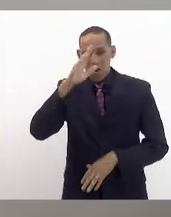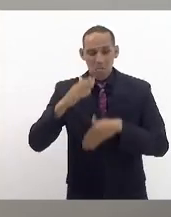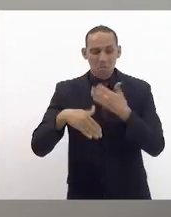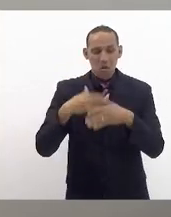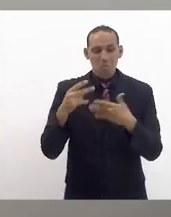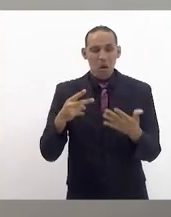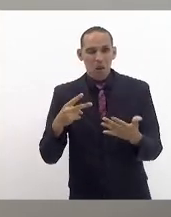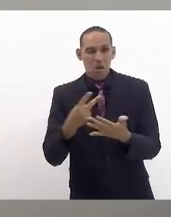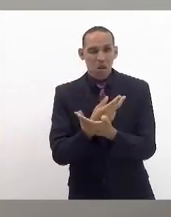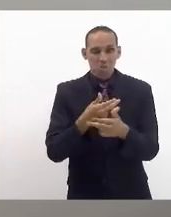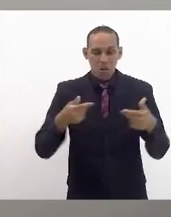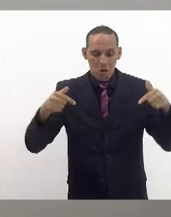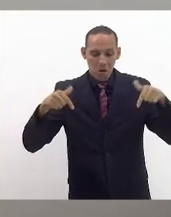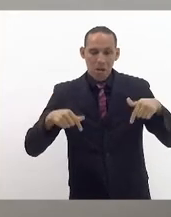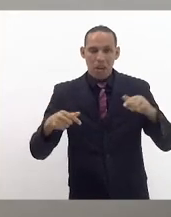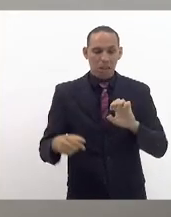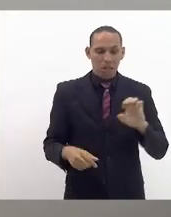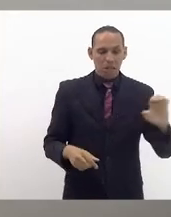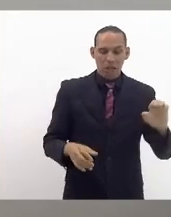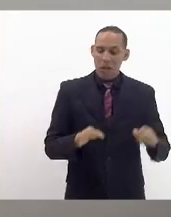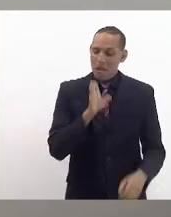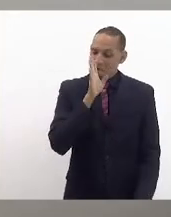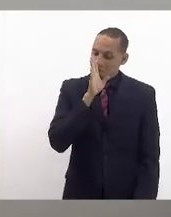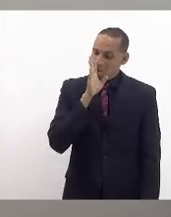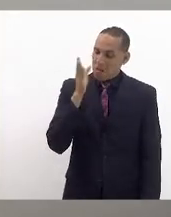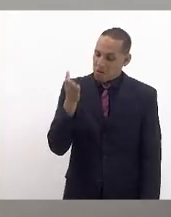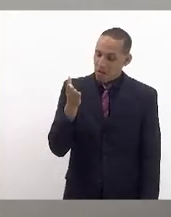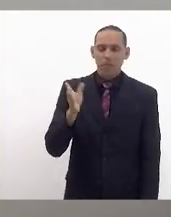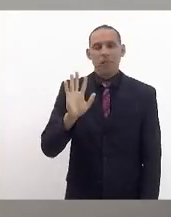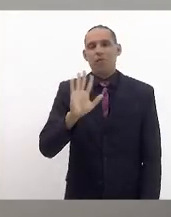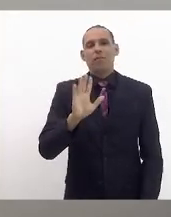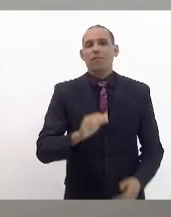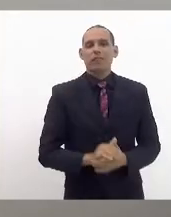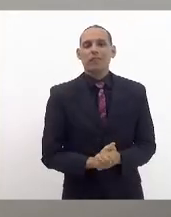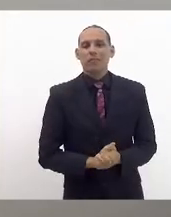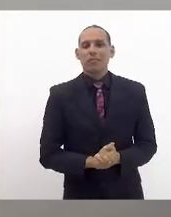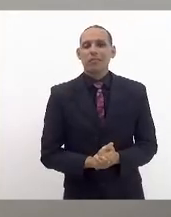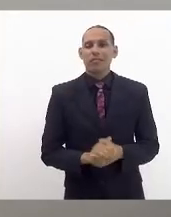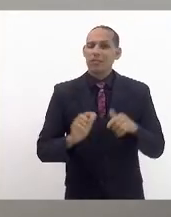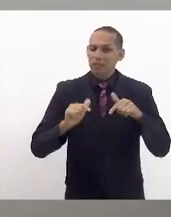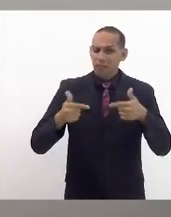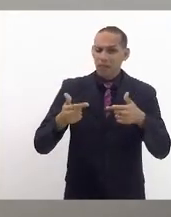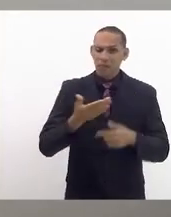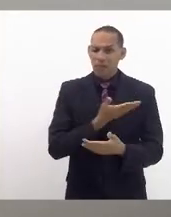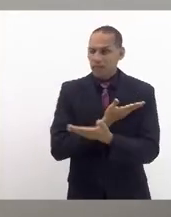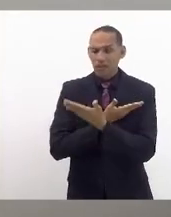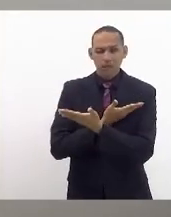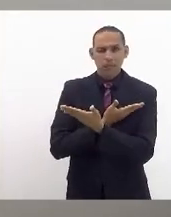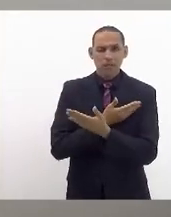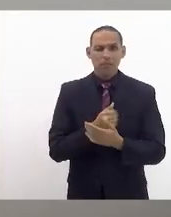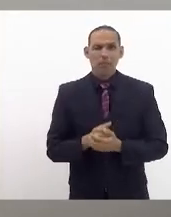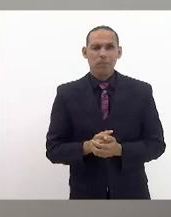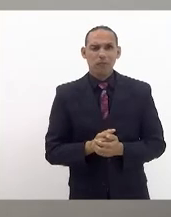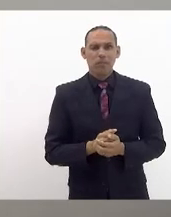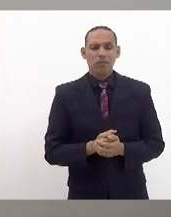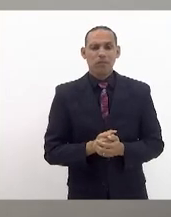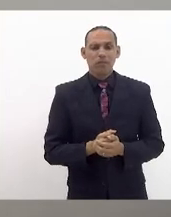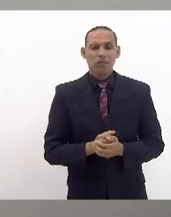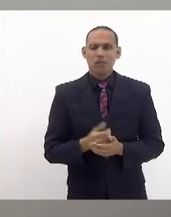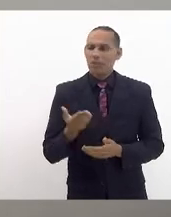alguma coisa com a gente aqui da esquerda, ele fica quietinho, boca de si. Não. Essa atitude do meu colega, um colega de